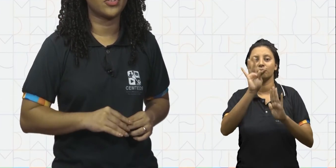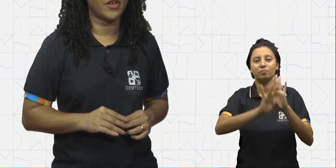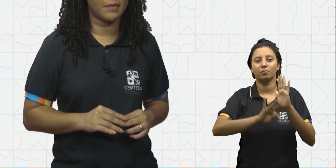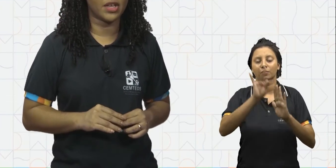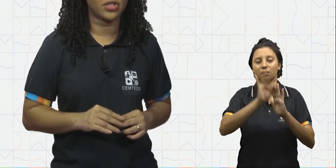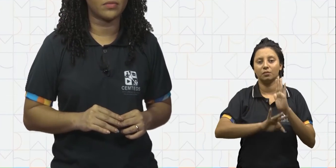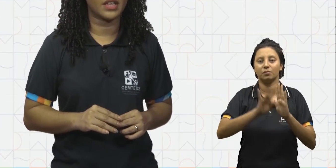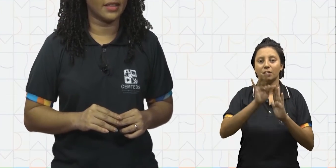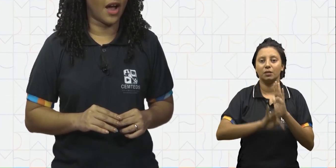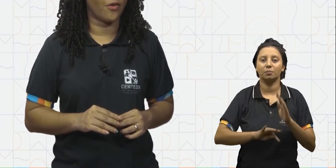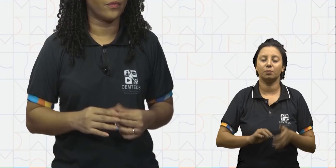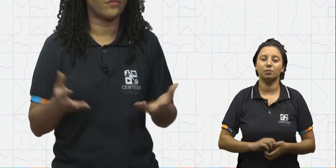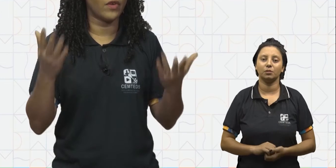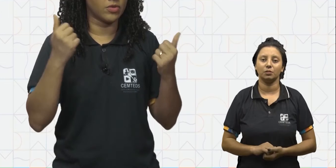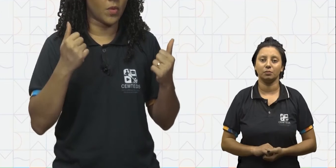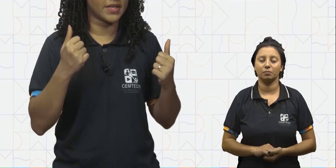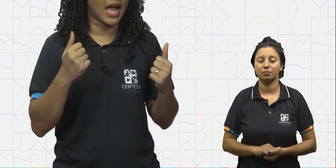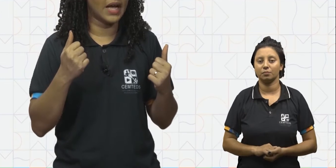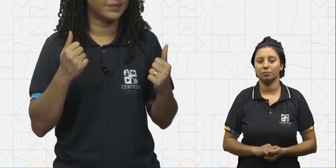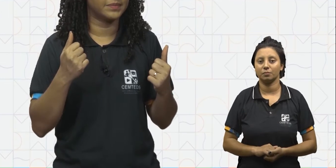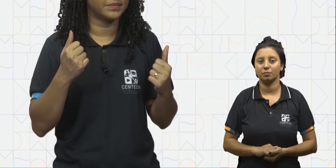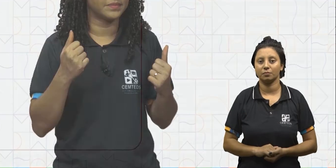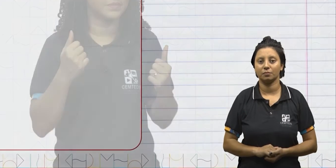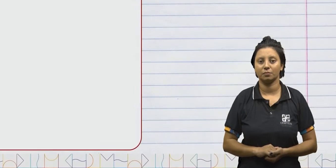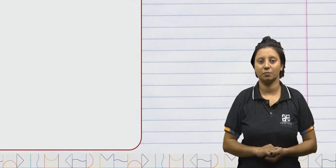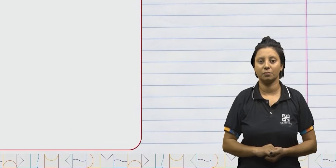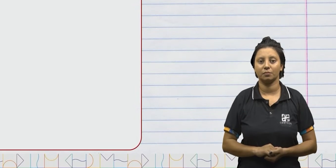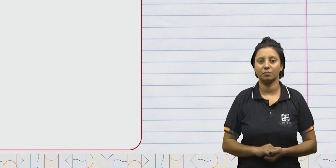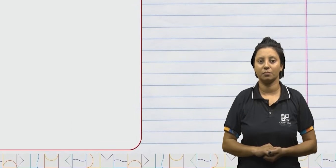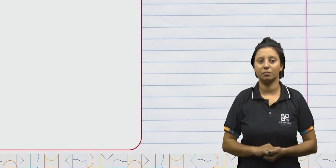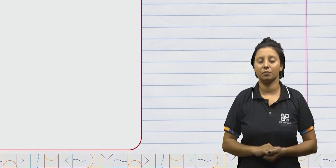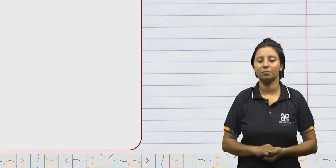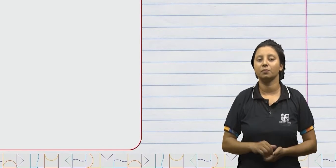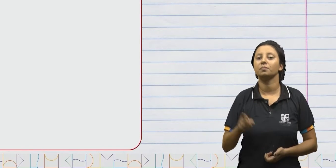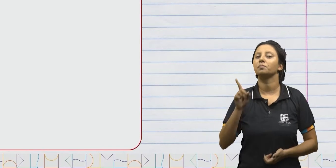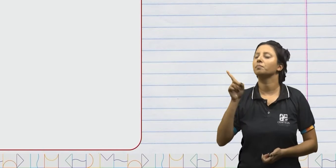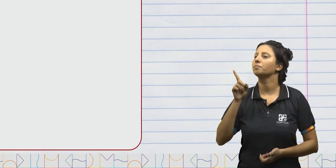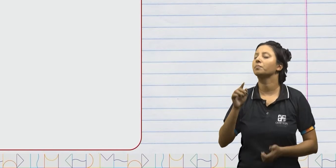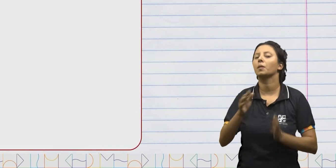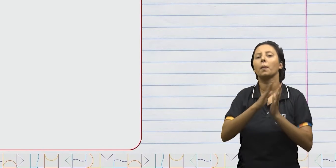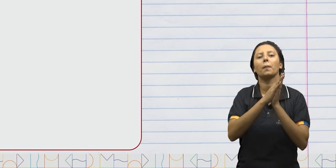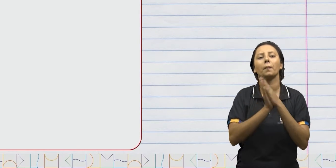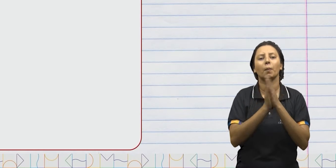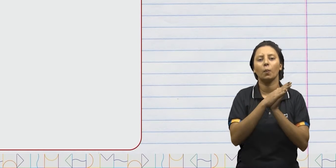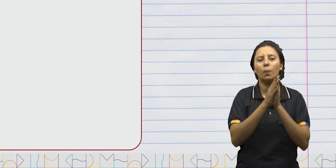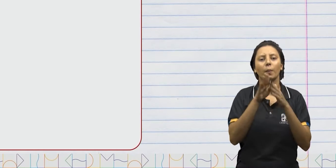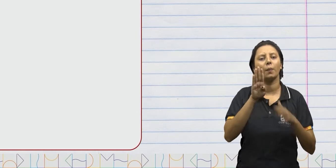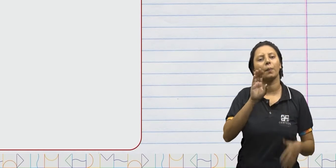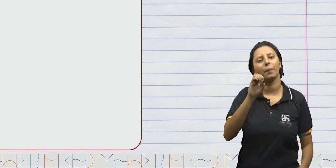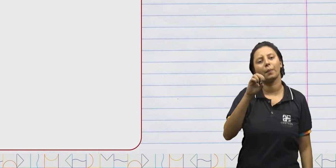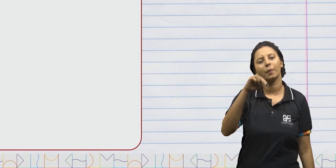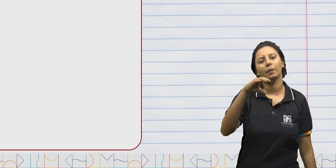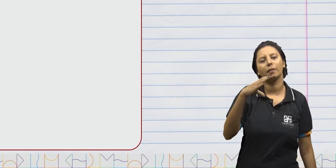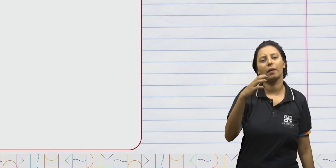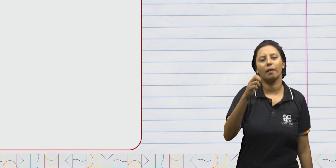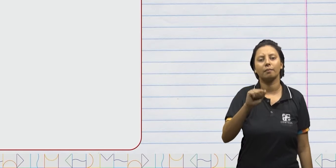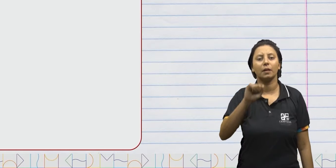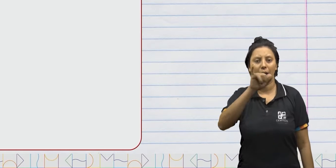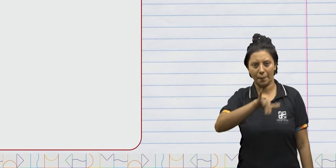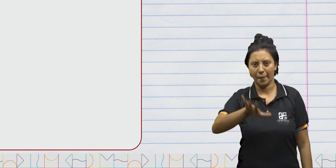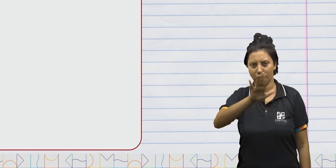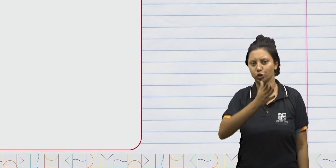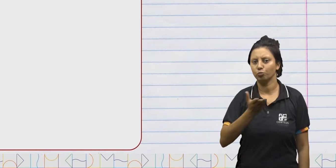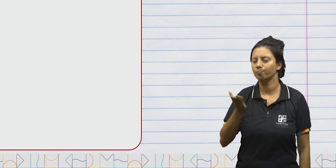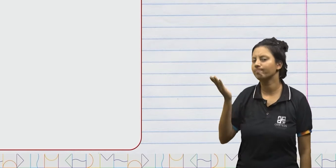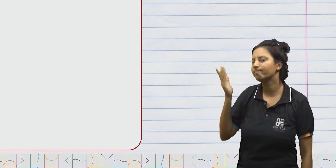corpo do nosso verbete. Que tal? Vamos começar? Nós temos a palavra de entrada boneca e a imagem de uma